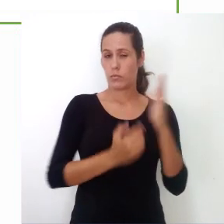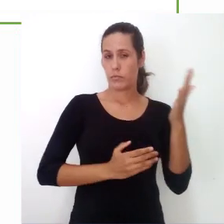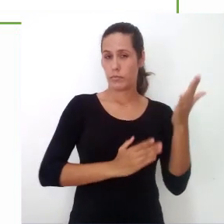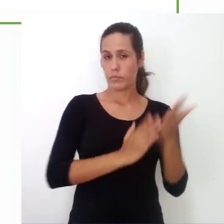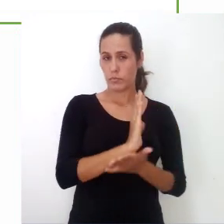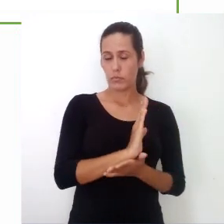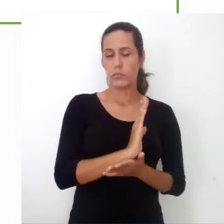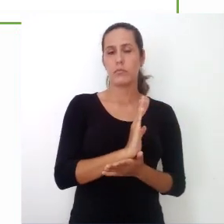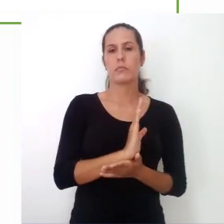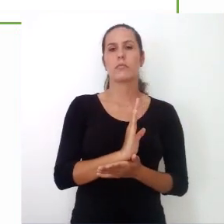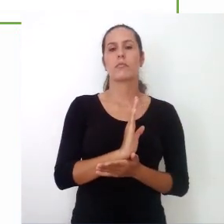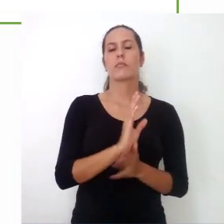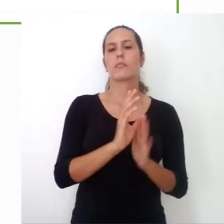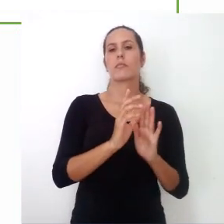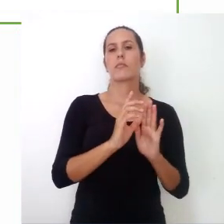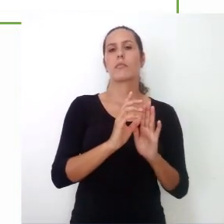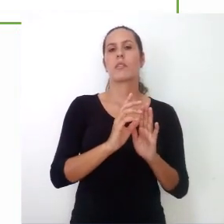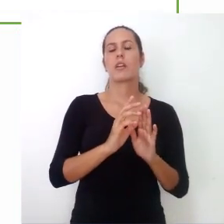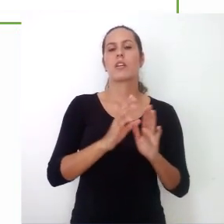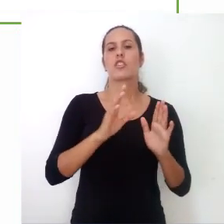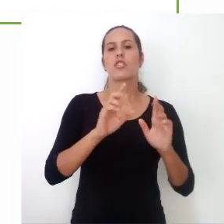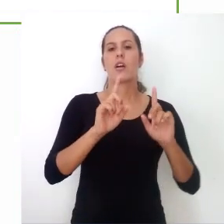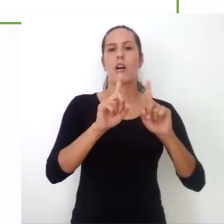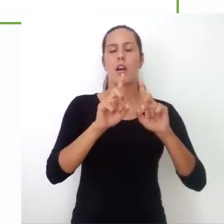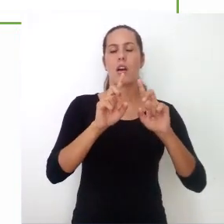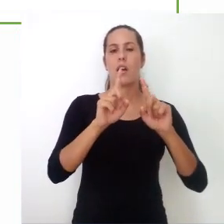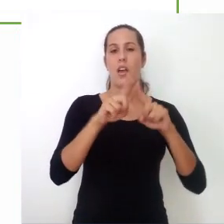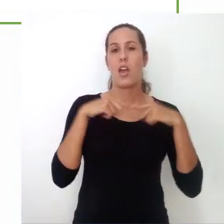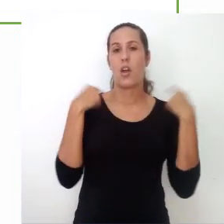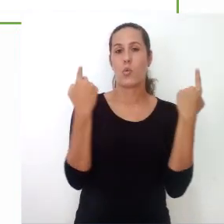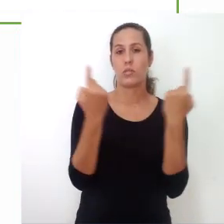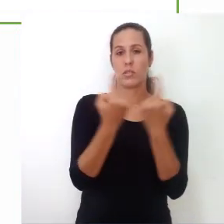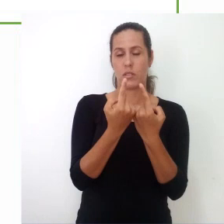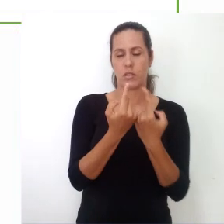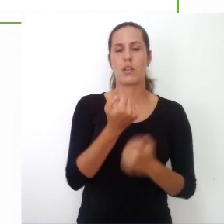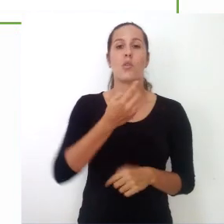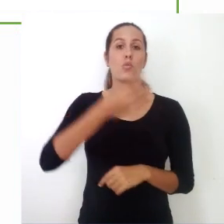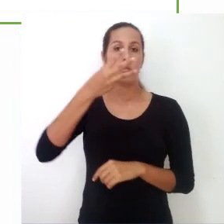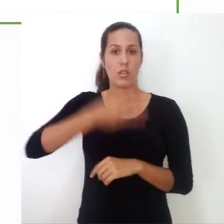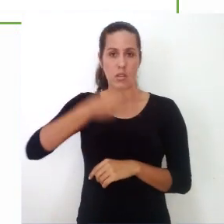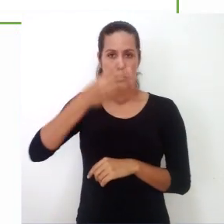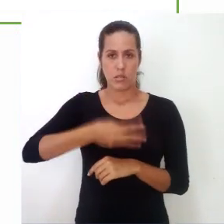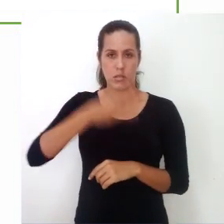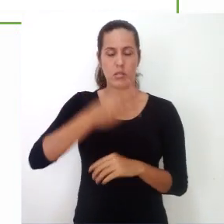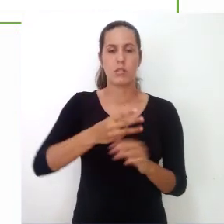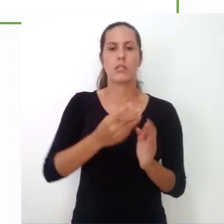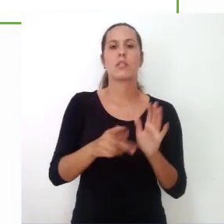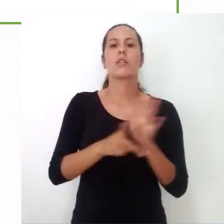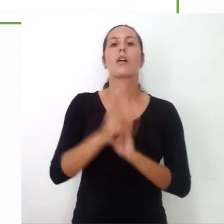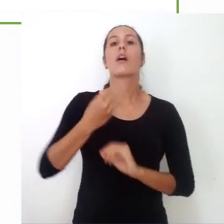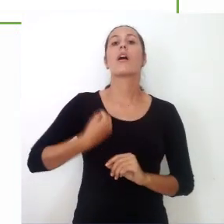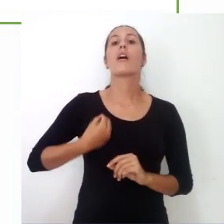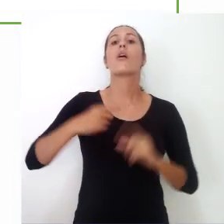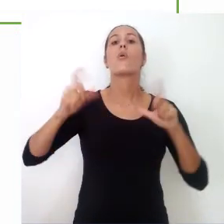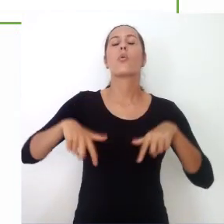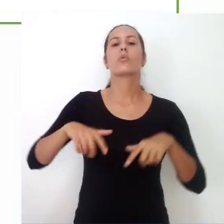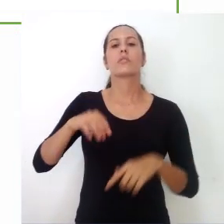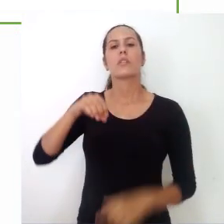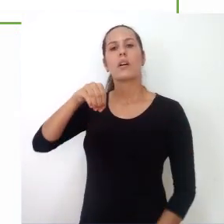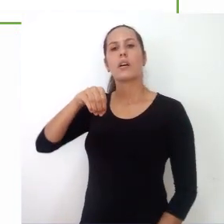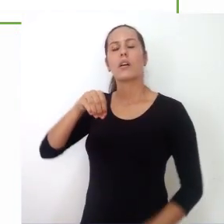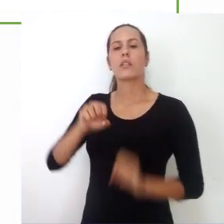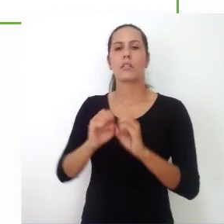foi aprovado na terceira sessão da Assembleia Geral da ONU, da Organização das Nações Unidas, que